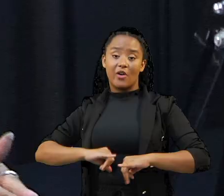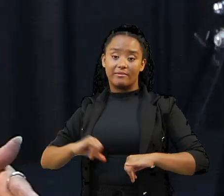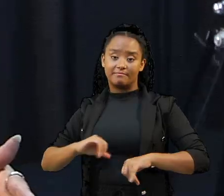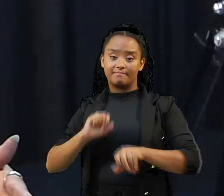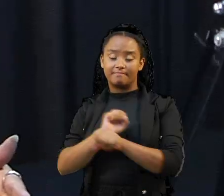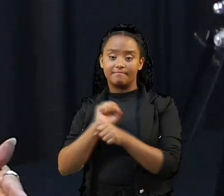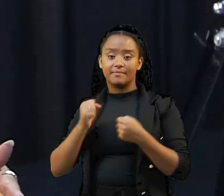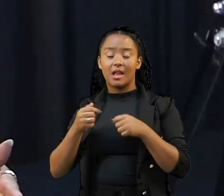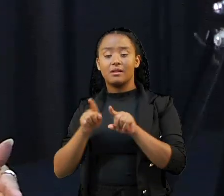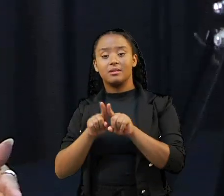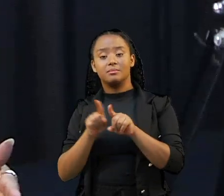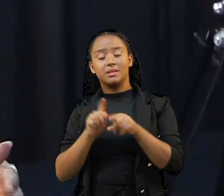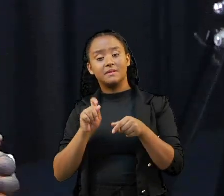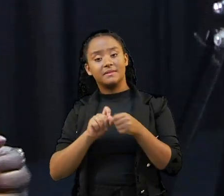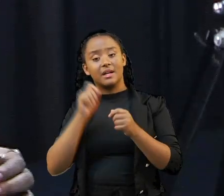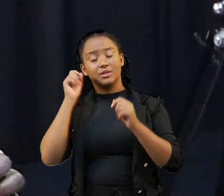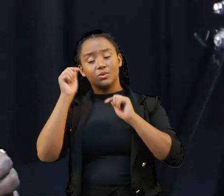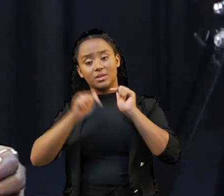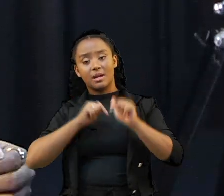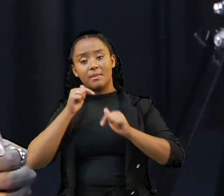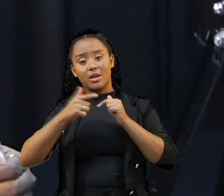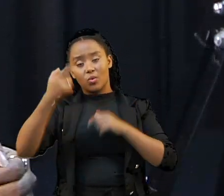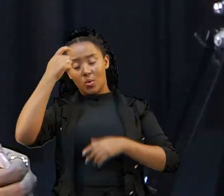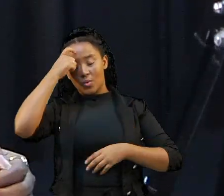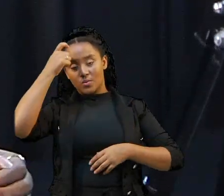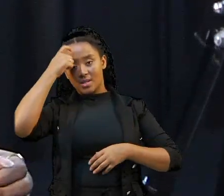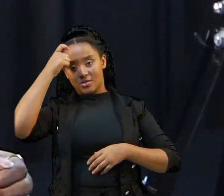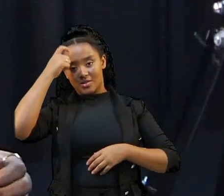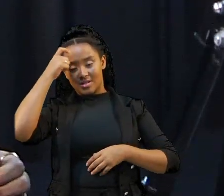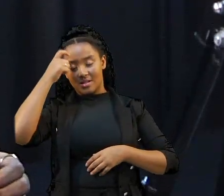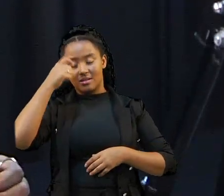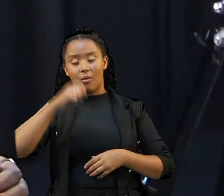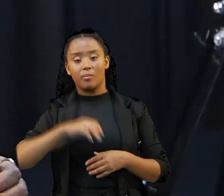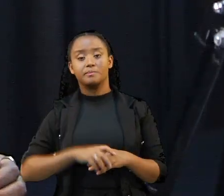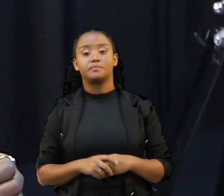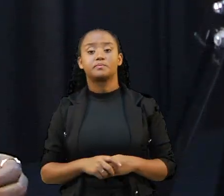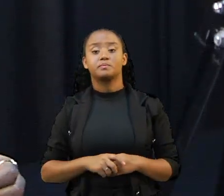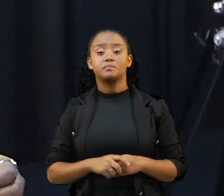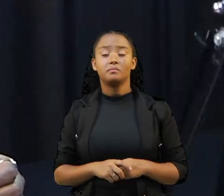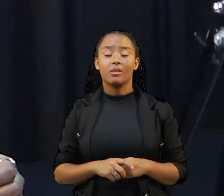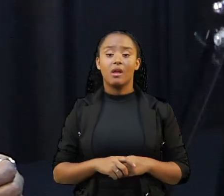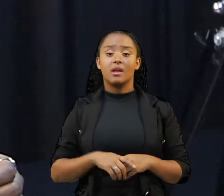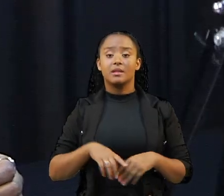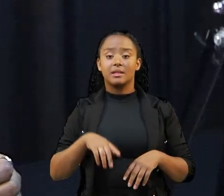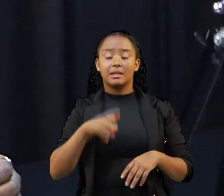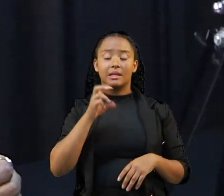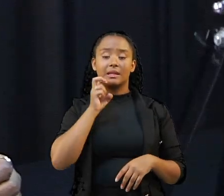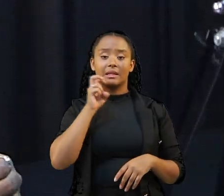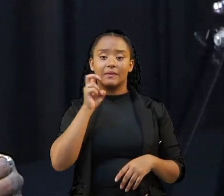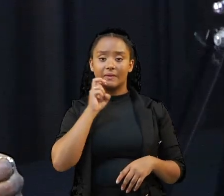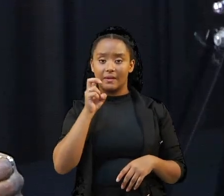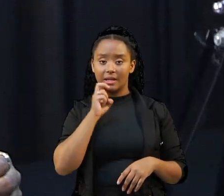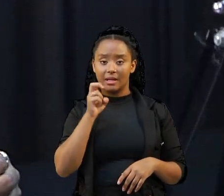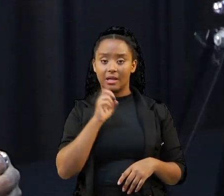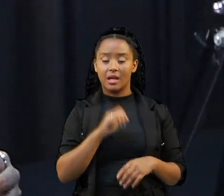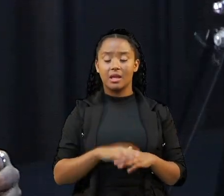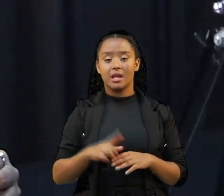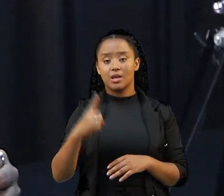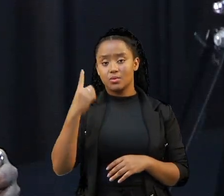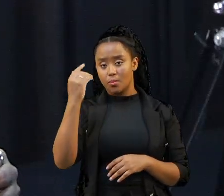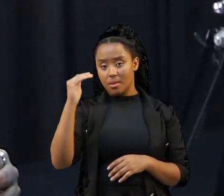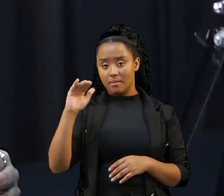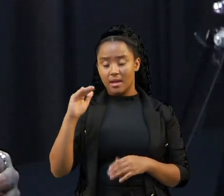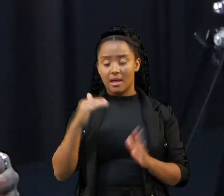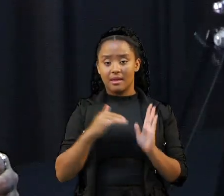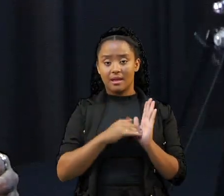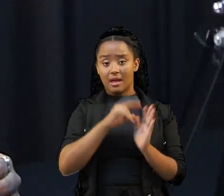e também o trabalho de conscientização. Então, a gente faz as reuniões nas quinta-feiras, a partir das